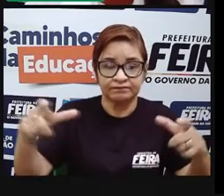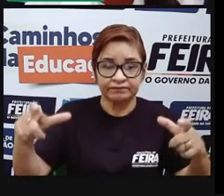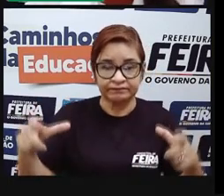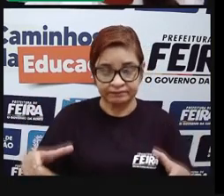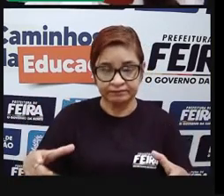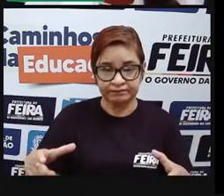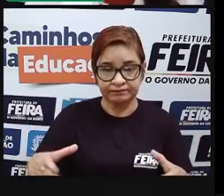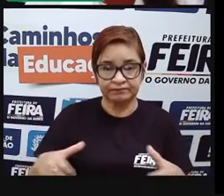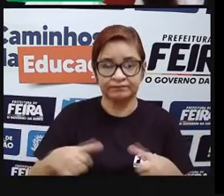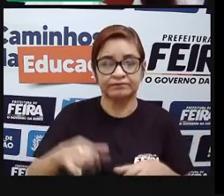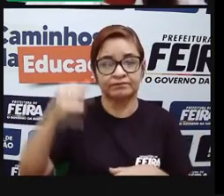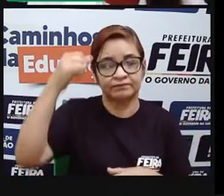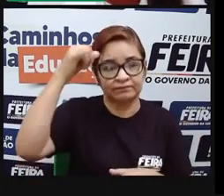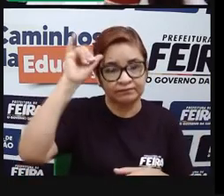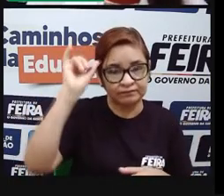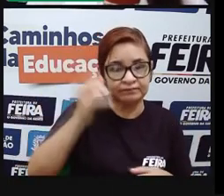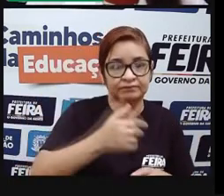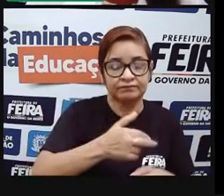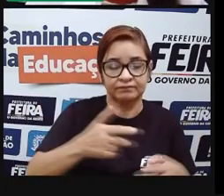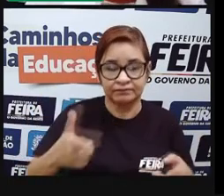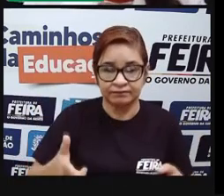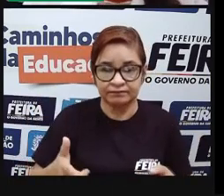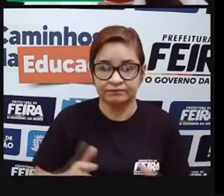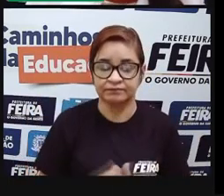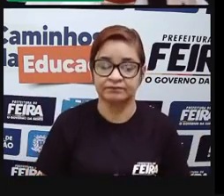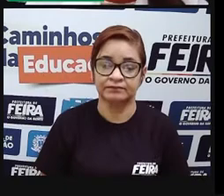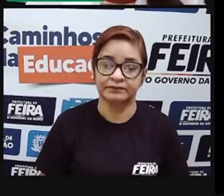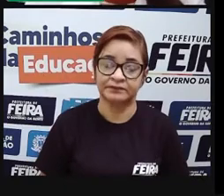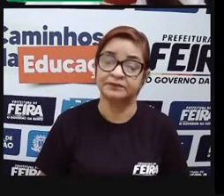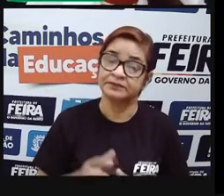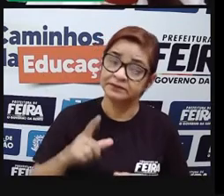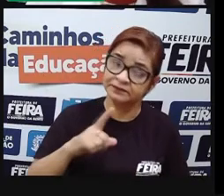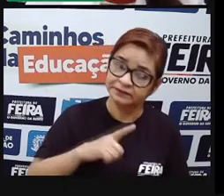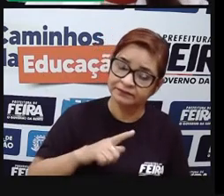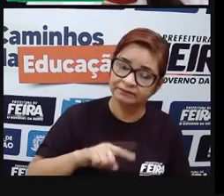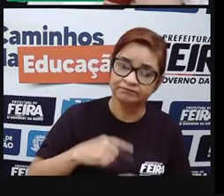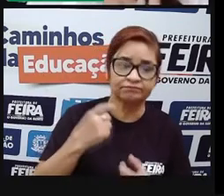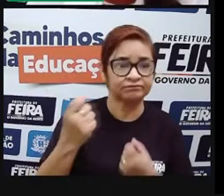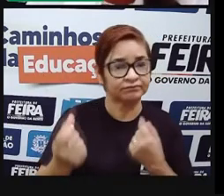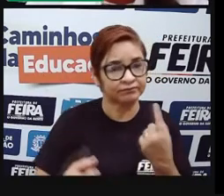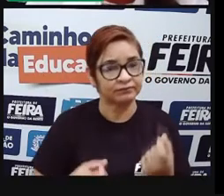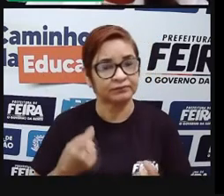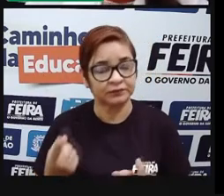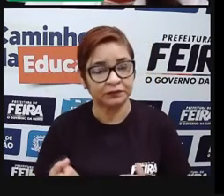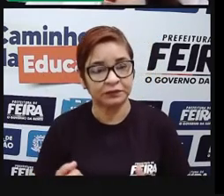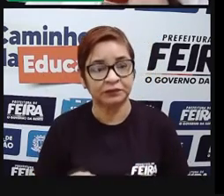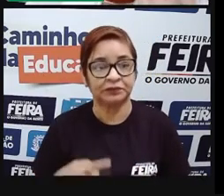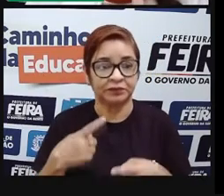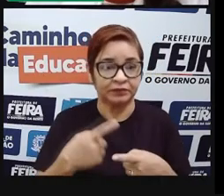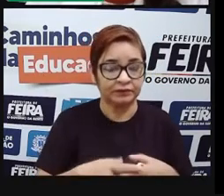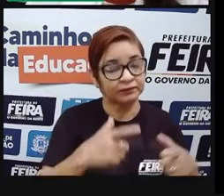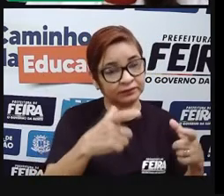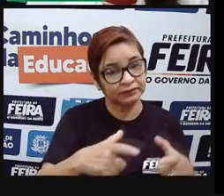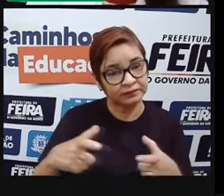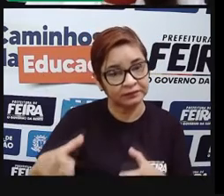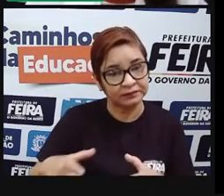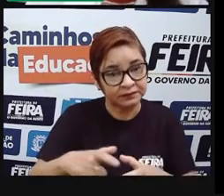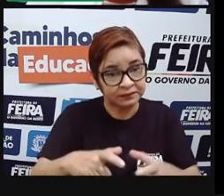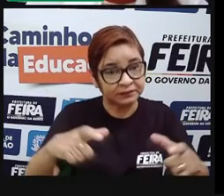agricultura ainda tem tem mas não é tão forte como no começo né com que a história do